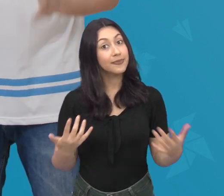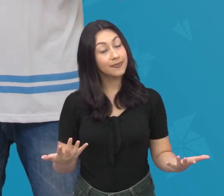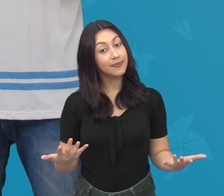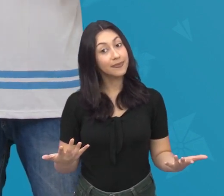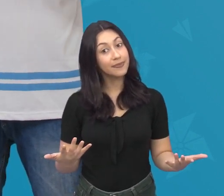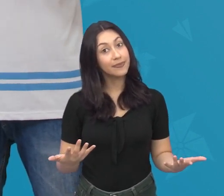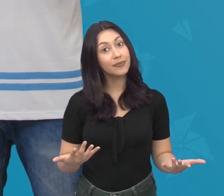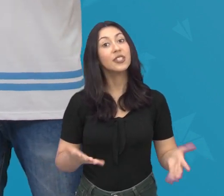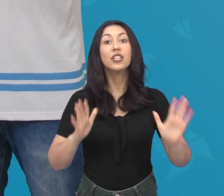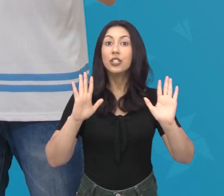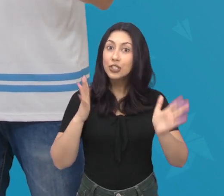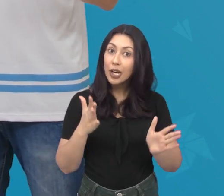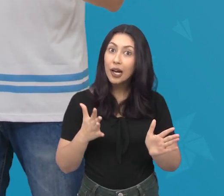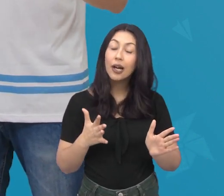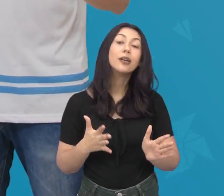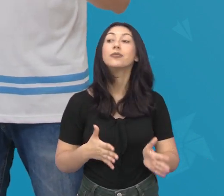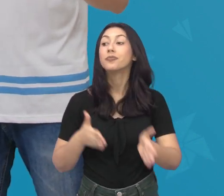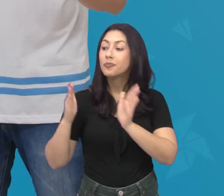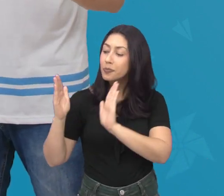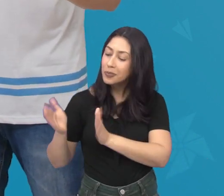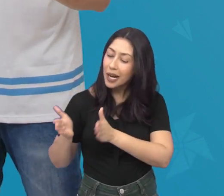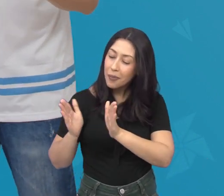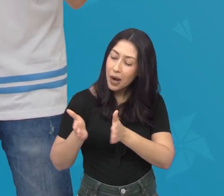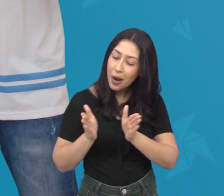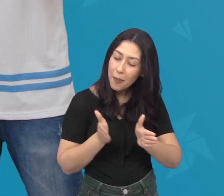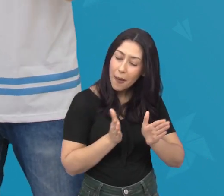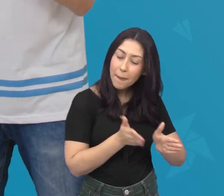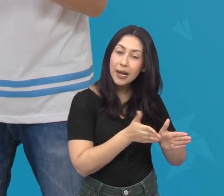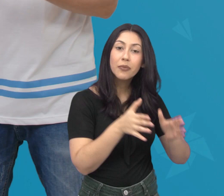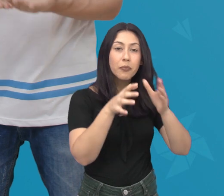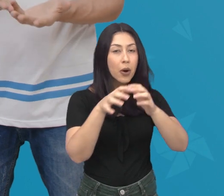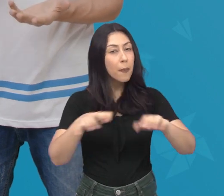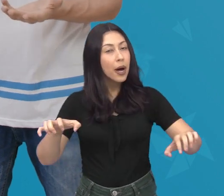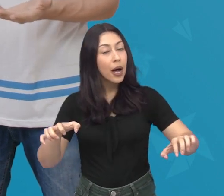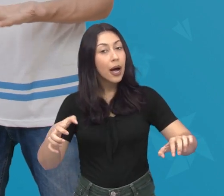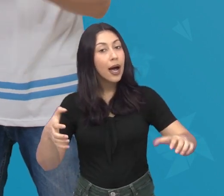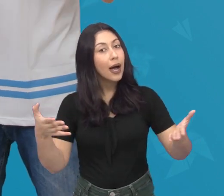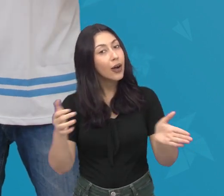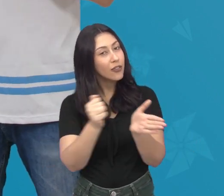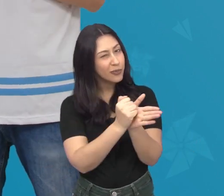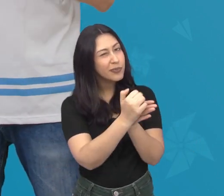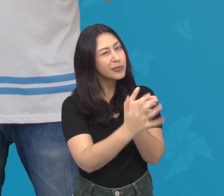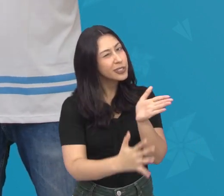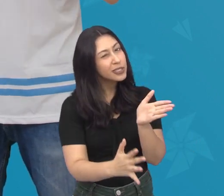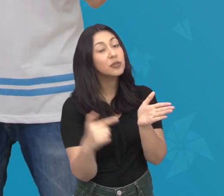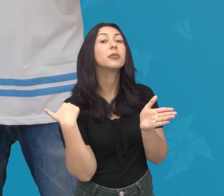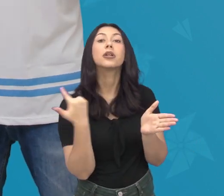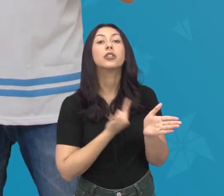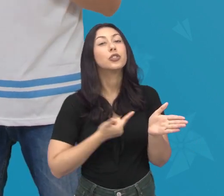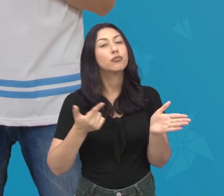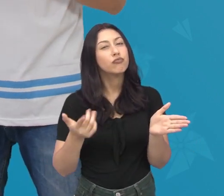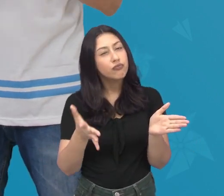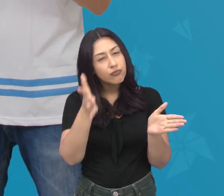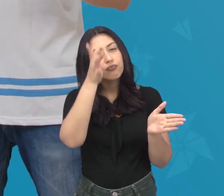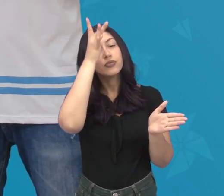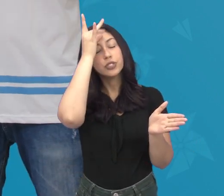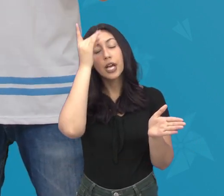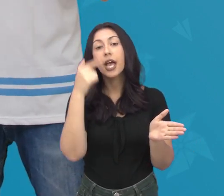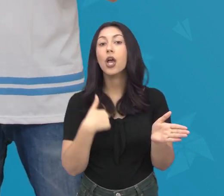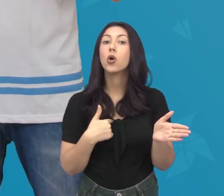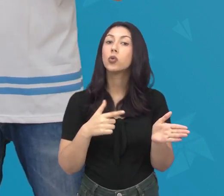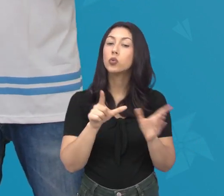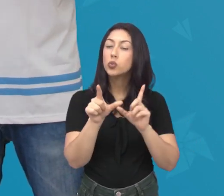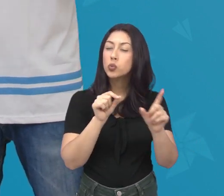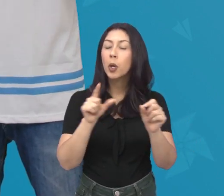Bom, visto todos esses processos de separação de misturas aqui, agora a gente vai tratar o quê? Dos exercícios para a gente conseguir fixar um pouco, né? Eu trouxe